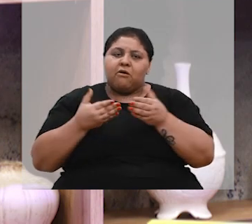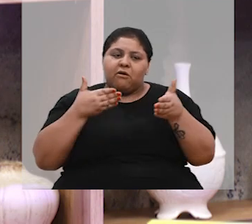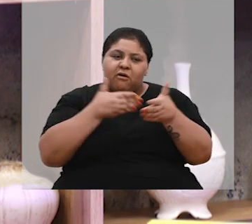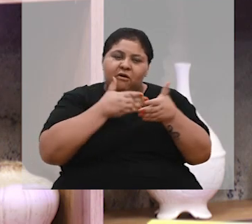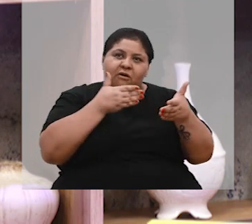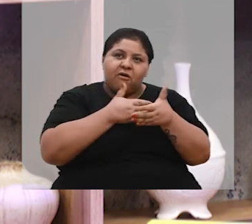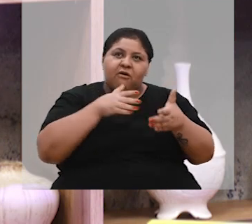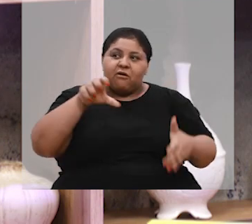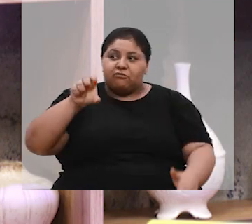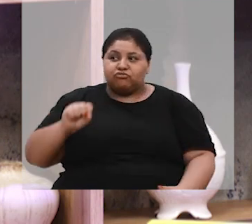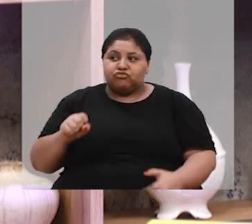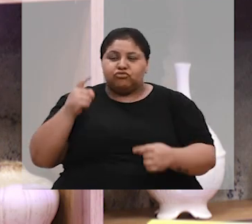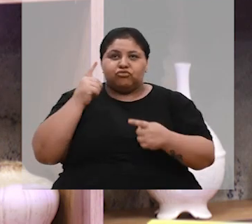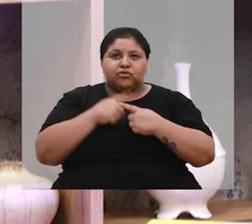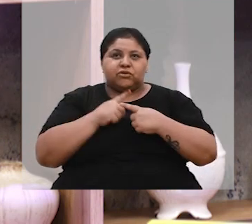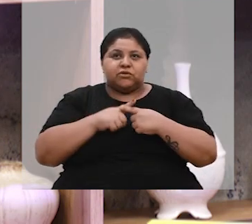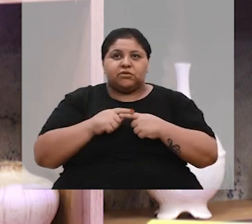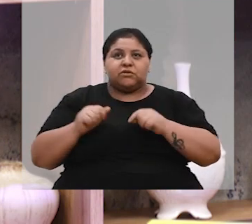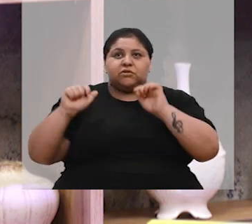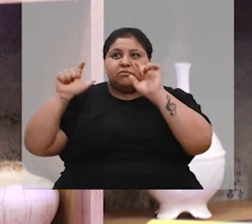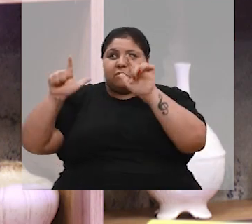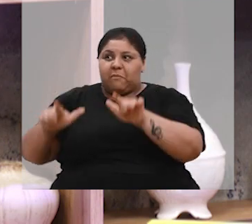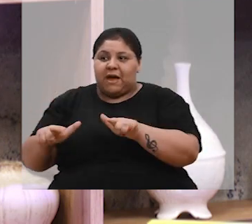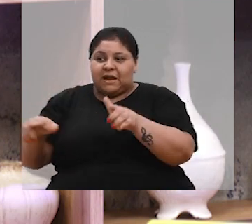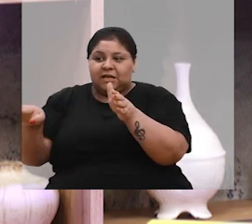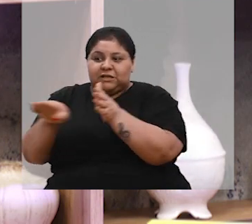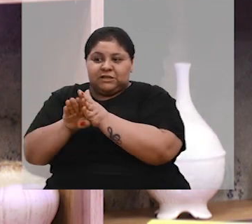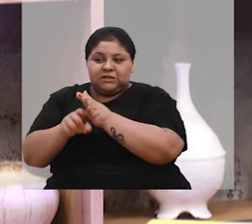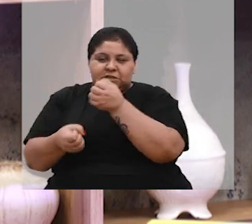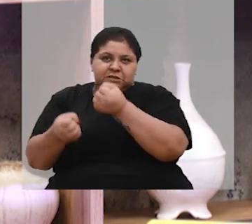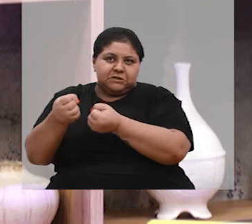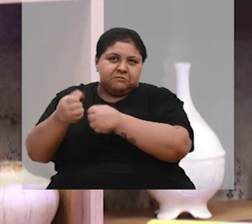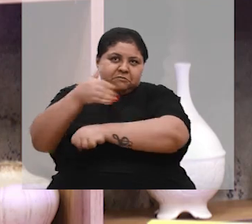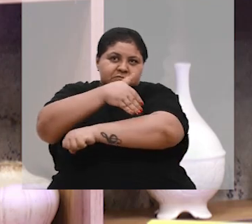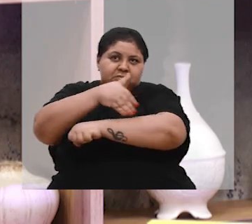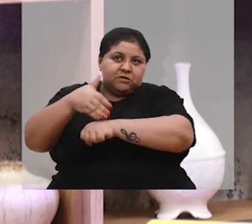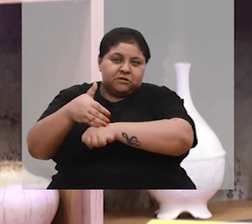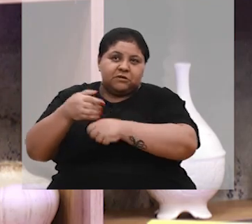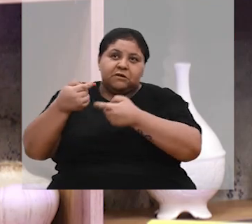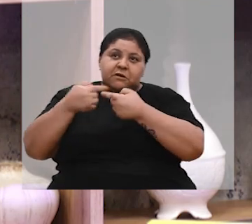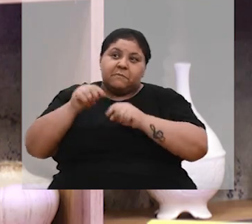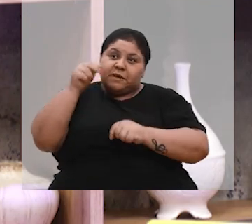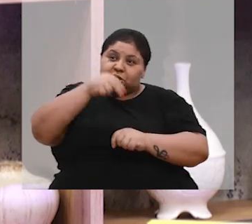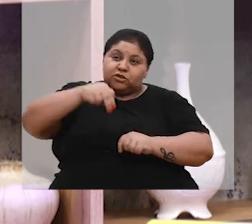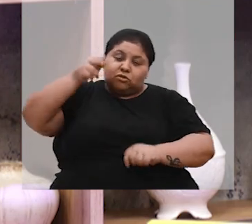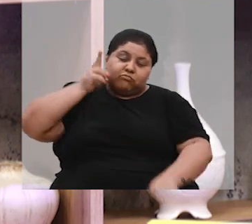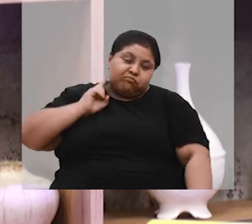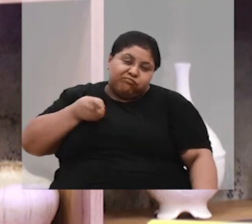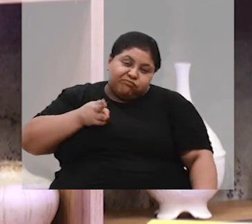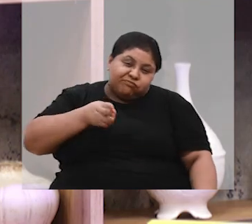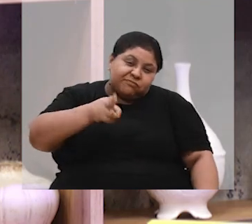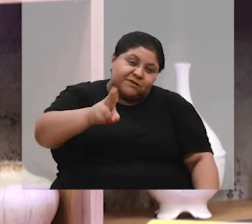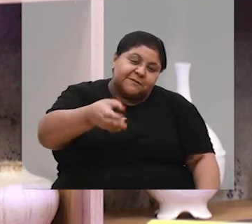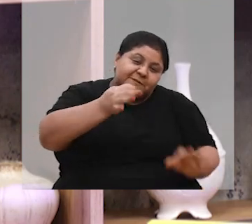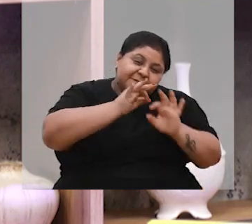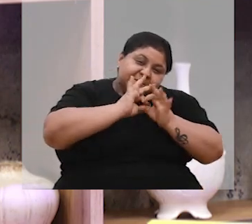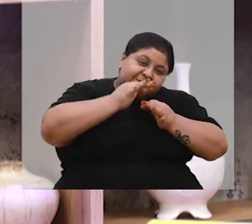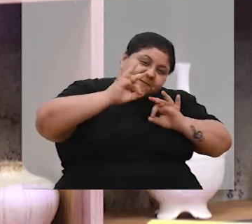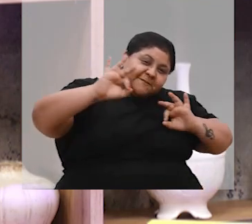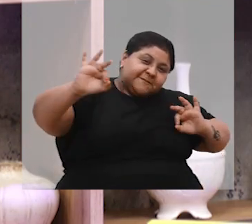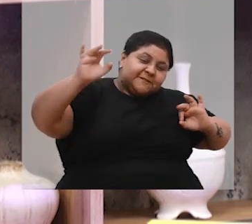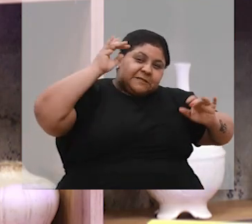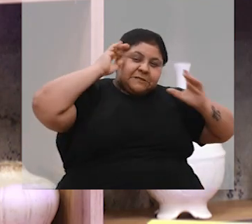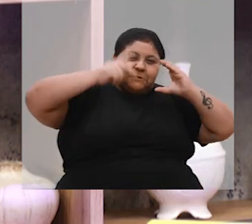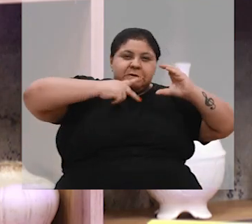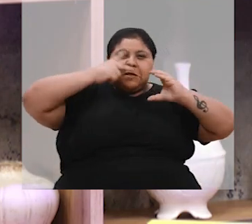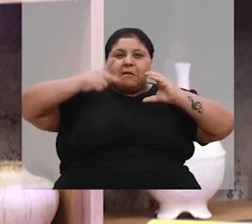uma limitação em relação ao sul por conta de uma área de estacionamento e da via pública que tem aqui ao lado, mas o norte, ele é infinito. A gente pode sonhar com uma